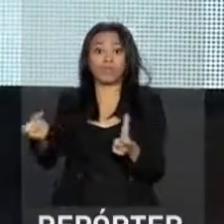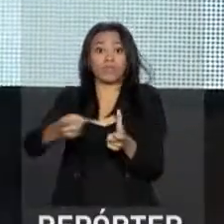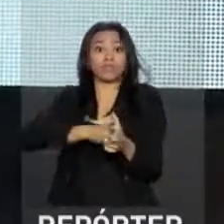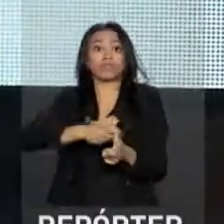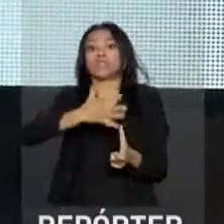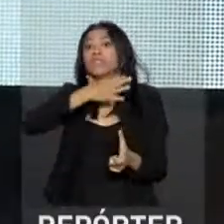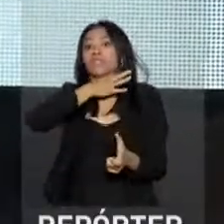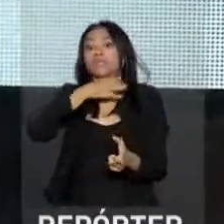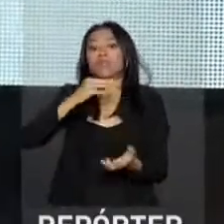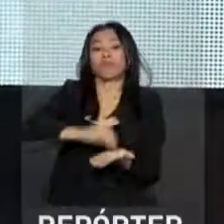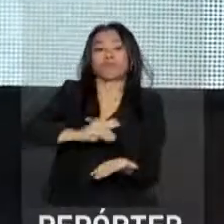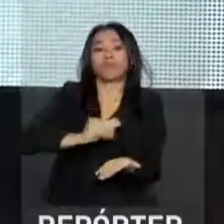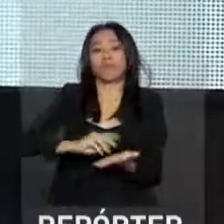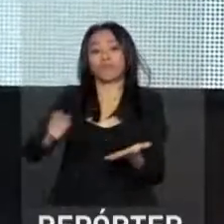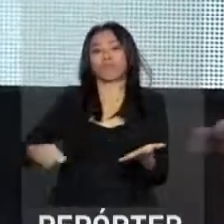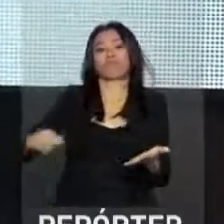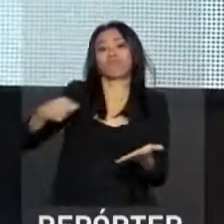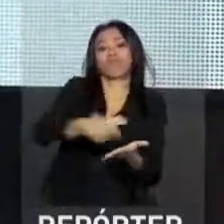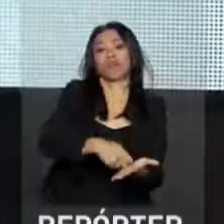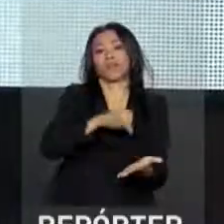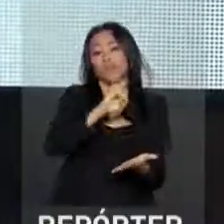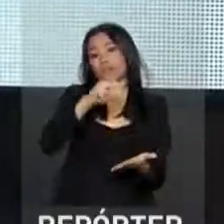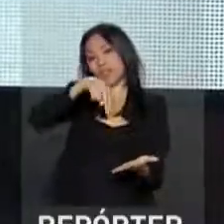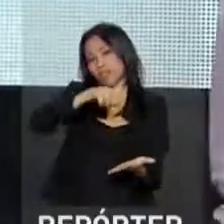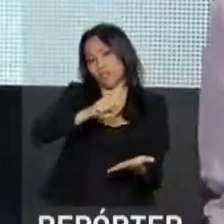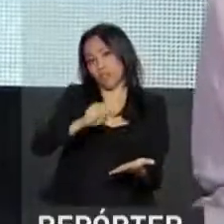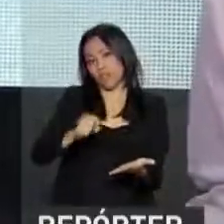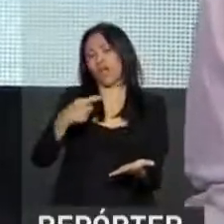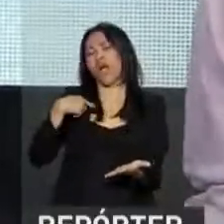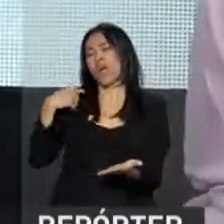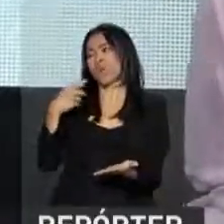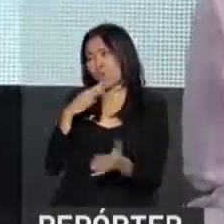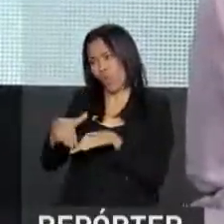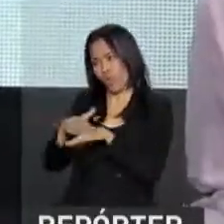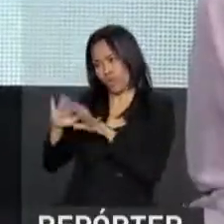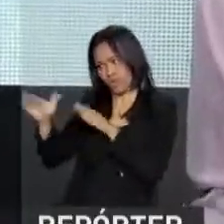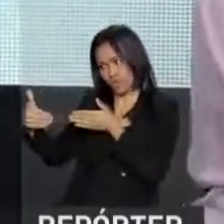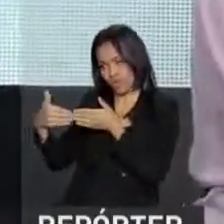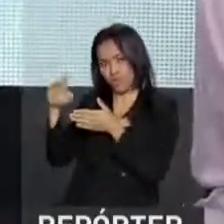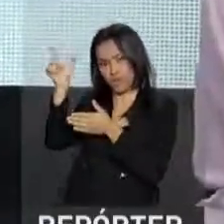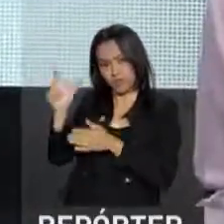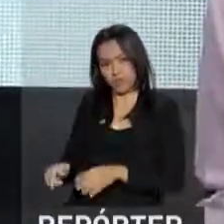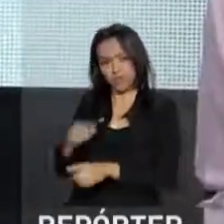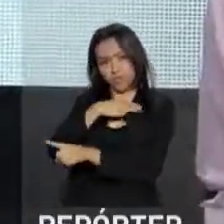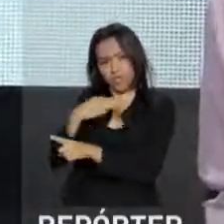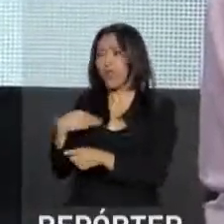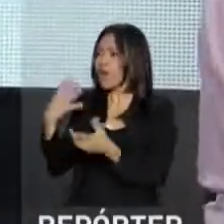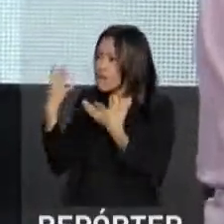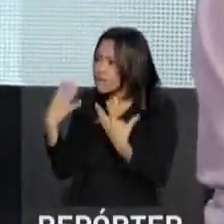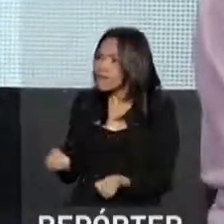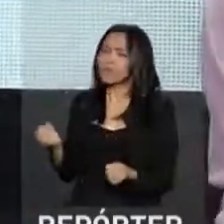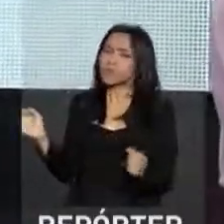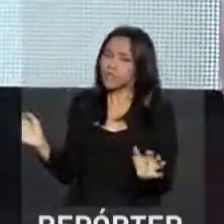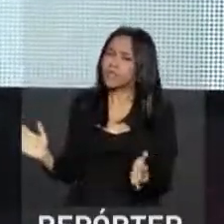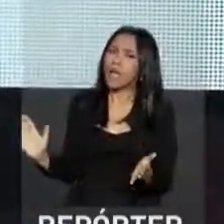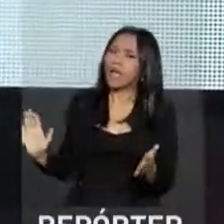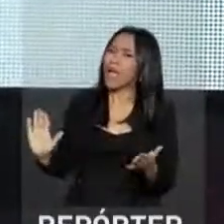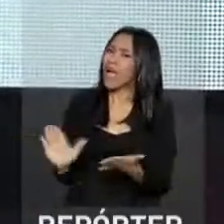à Previdência Social. Eu disse, vamos acabar com isso. Chamei o Meirelles, discutimos esse assunto, chamamos a área econômica,